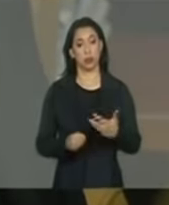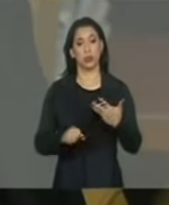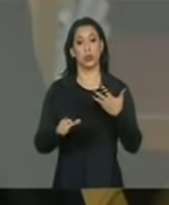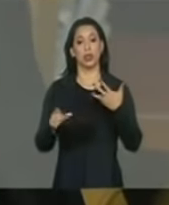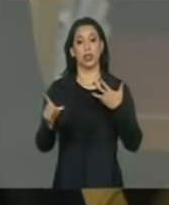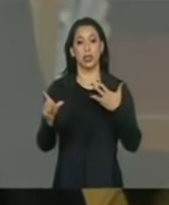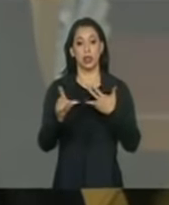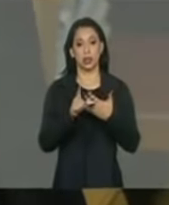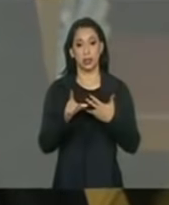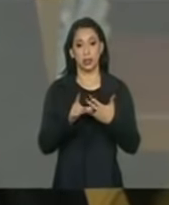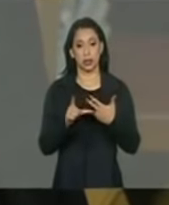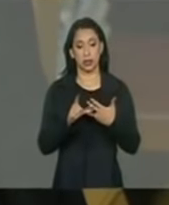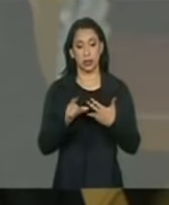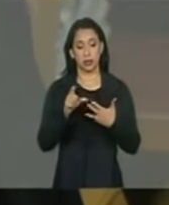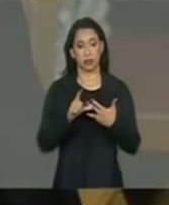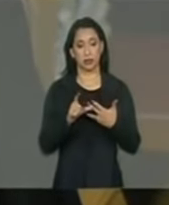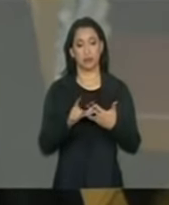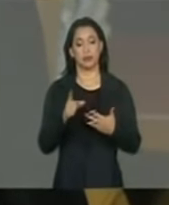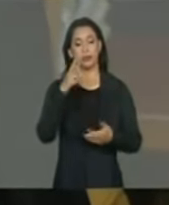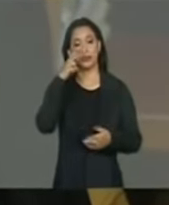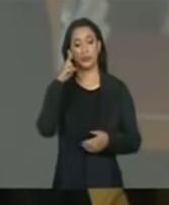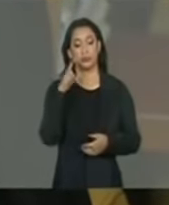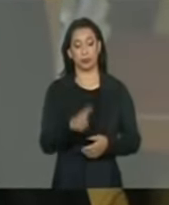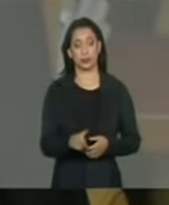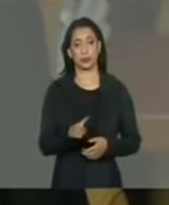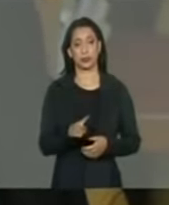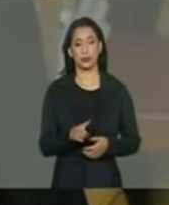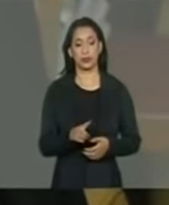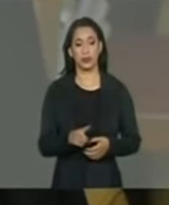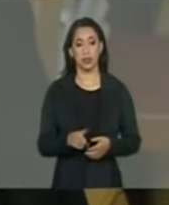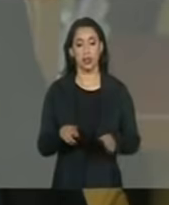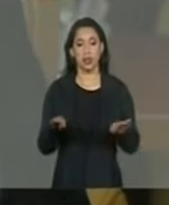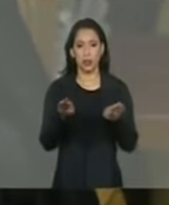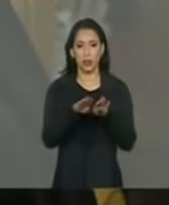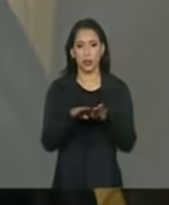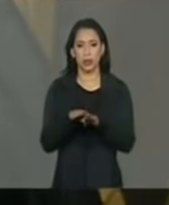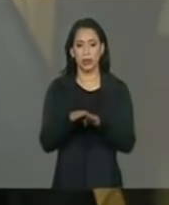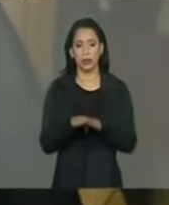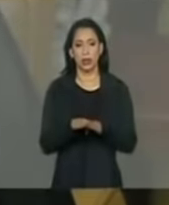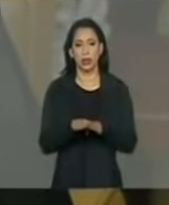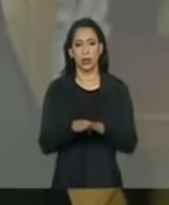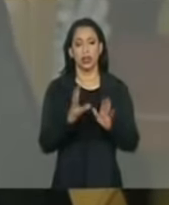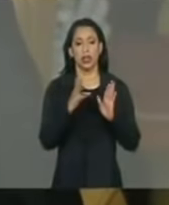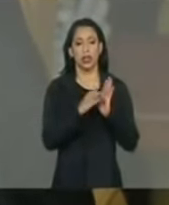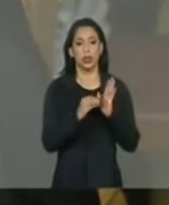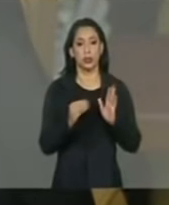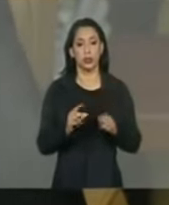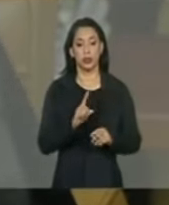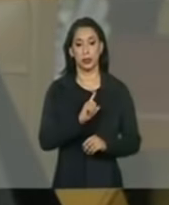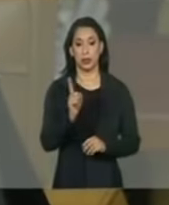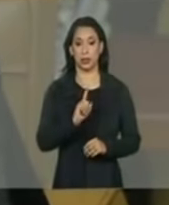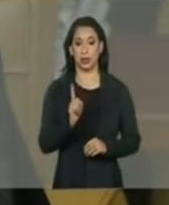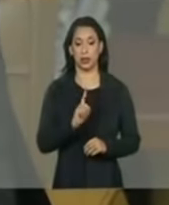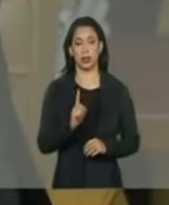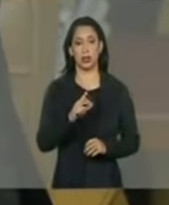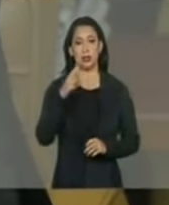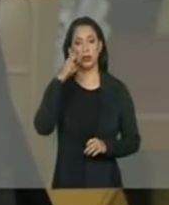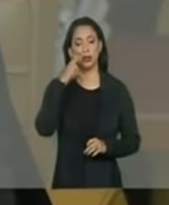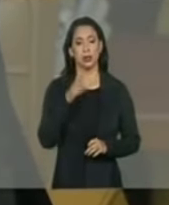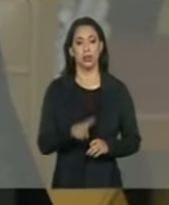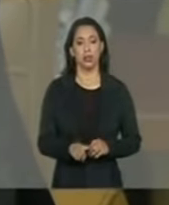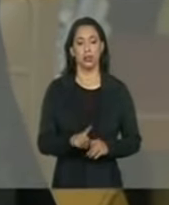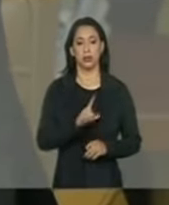confirma o maior coeficiente de racionalidade o modelo recursal mas não como se pretende na